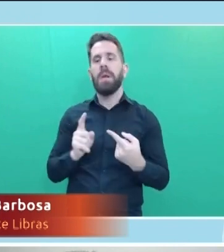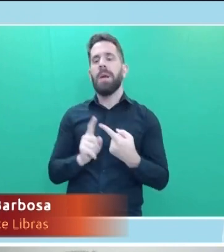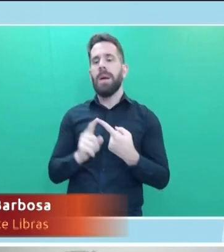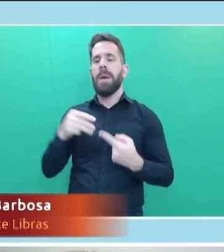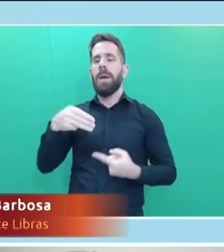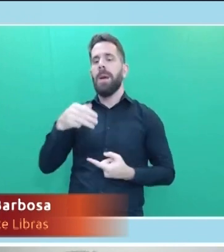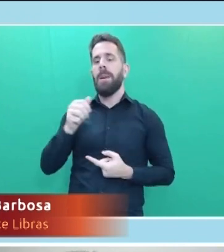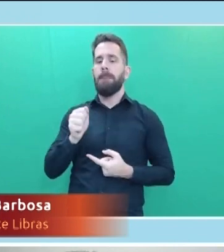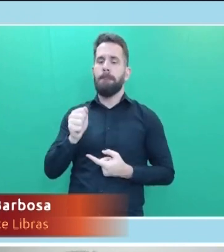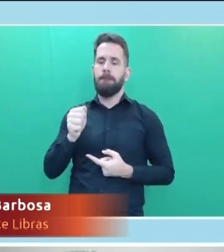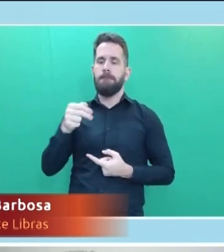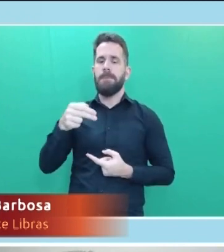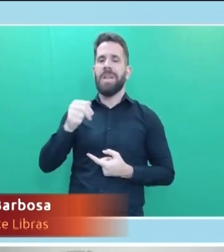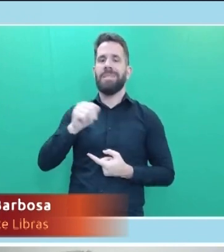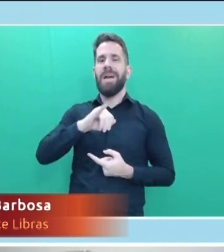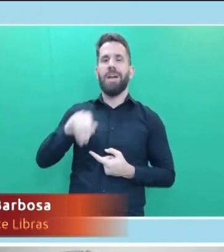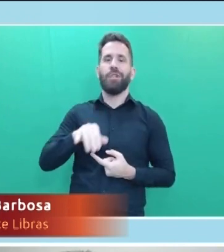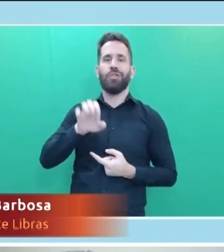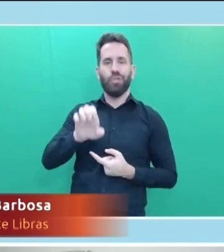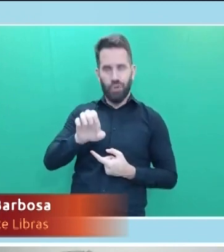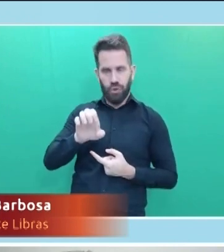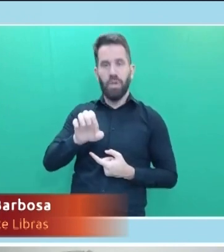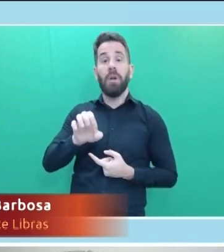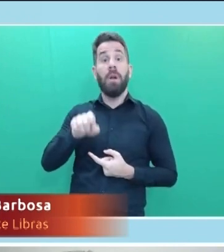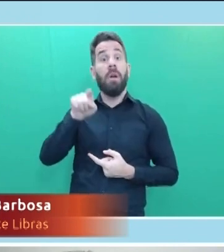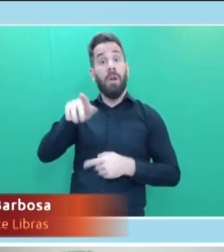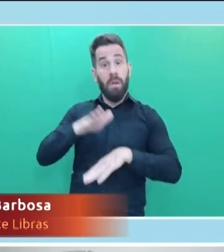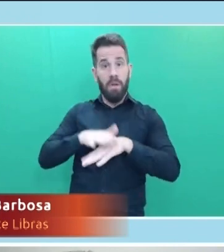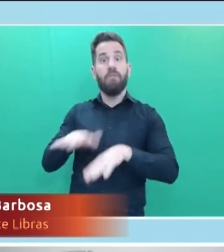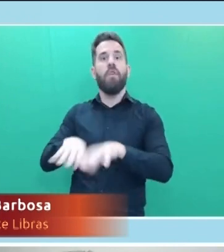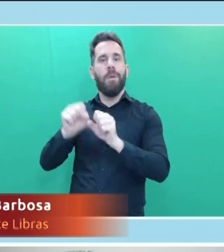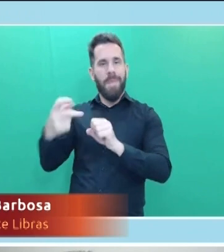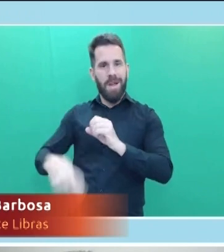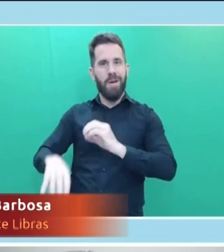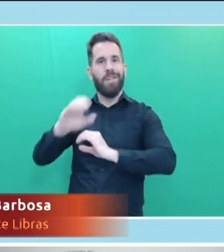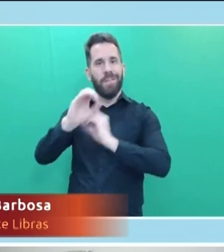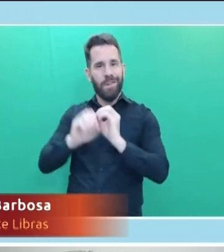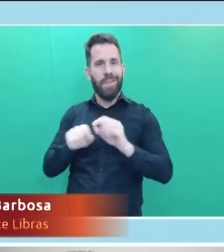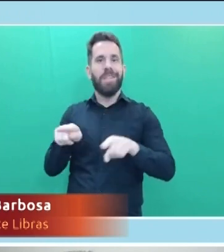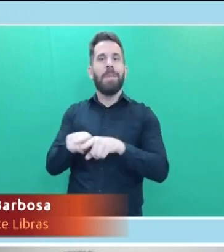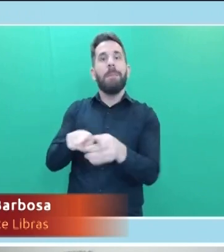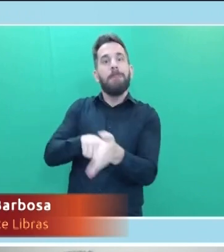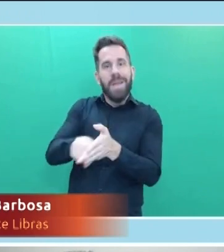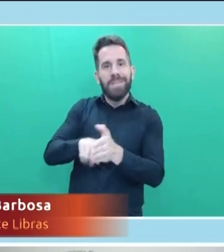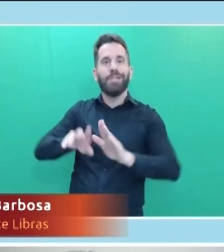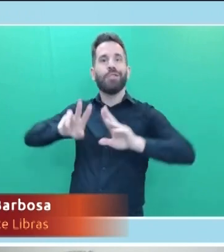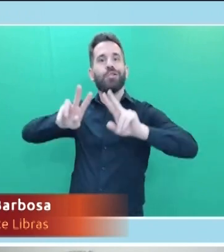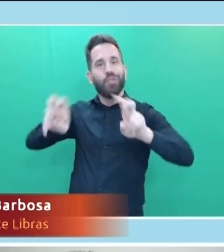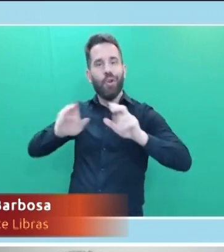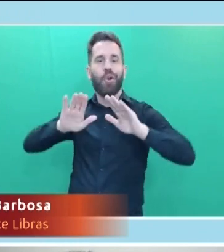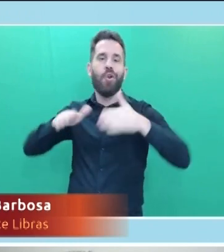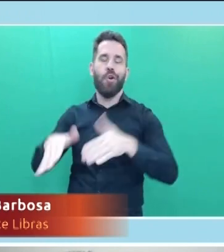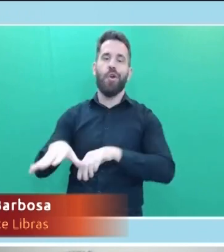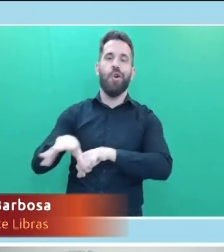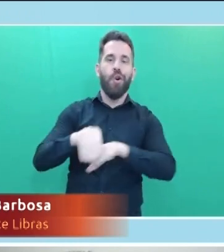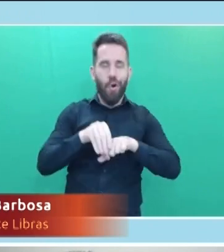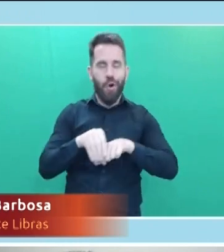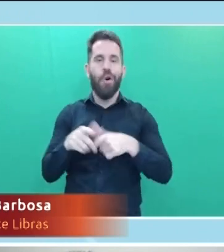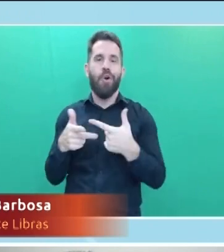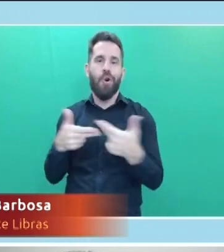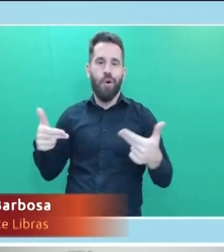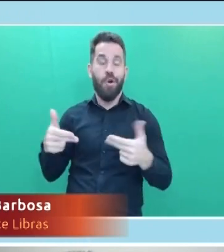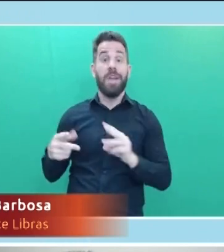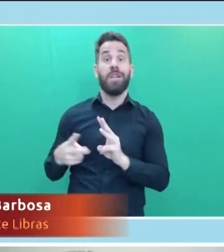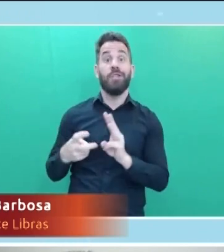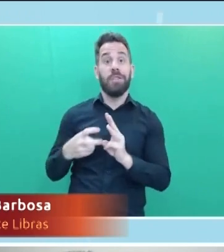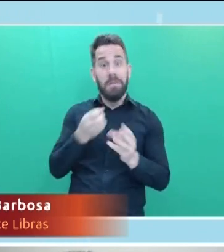pela UFG e pesquisador sobre saberes indígenas. Olá, Manajé, muito obrigada pela sua presença. Seja bem-vindo ao